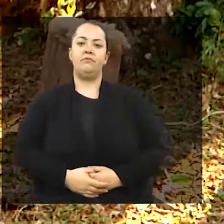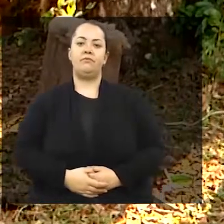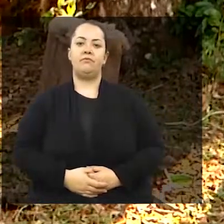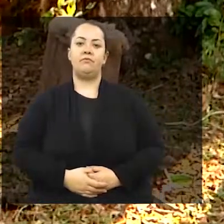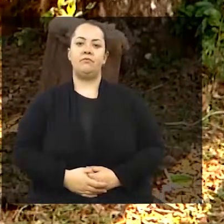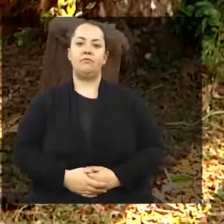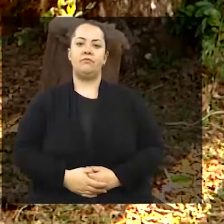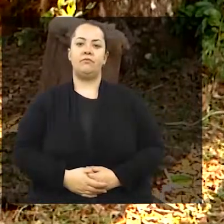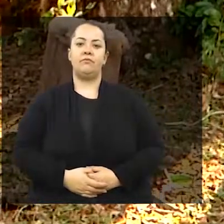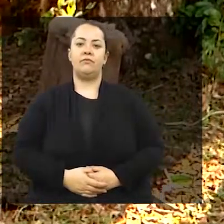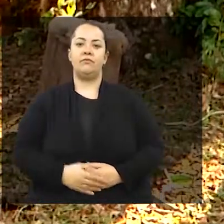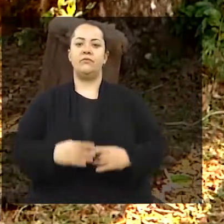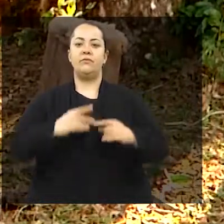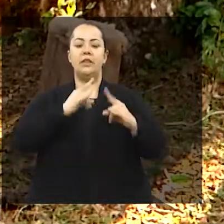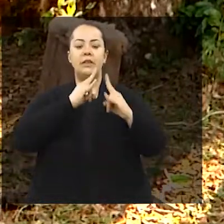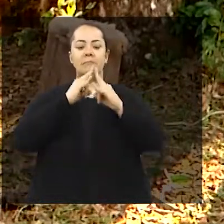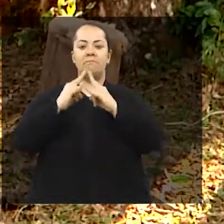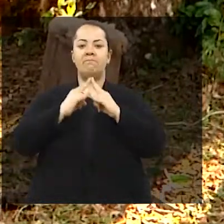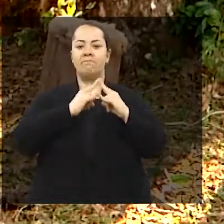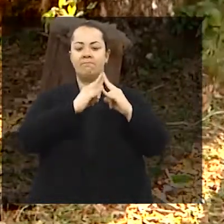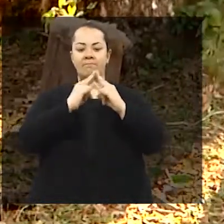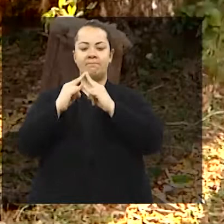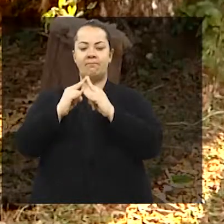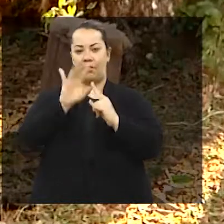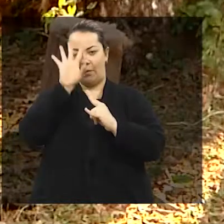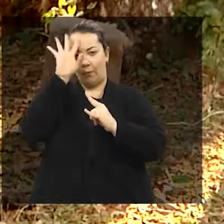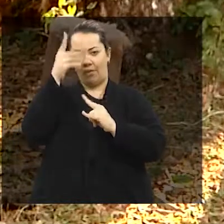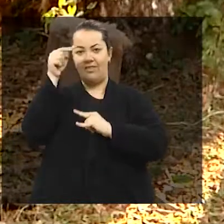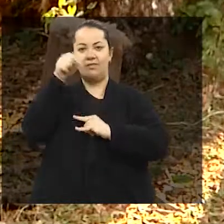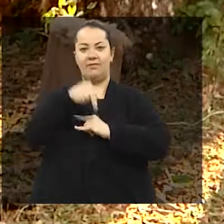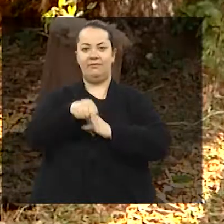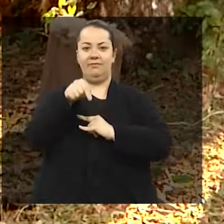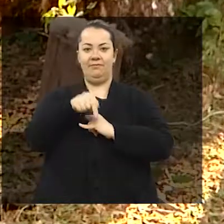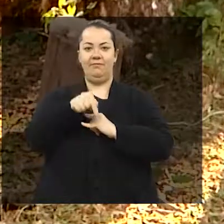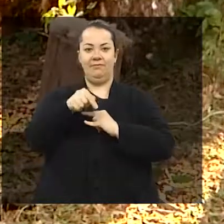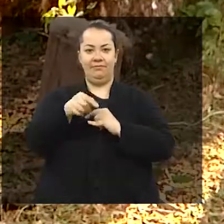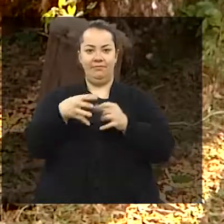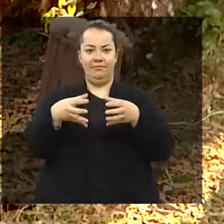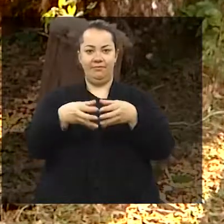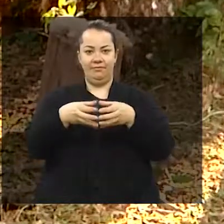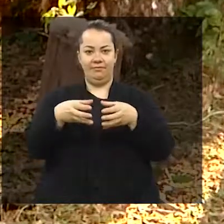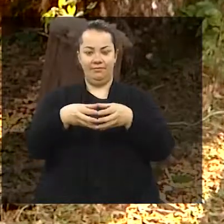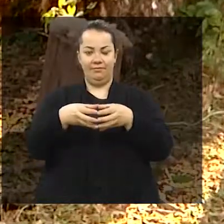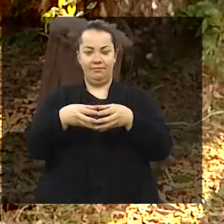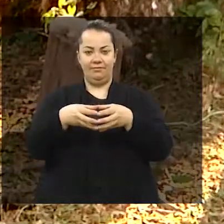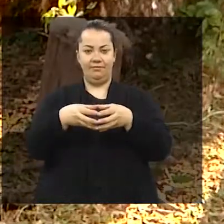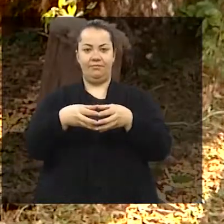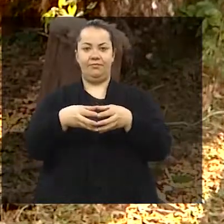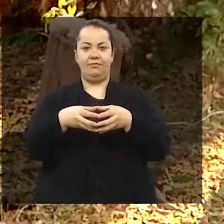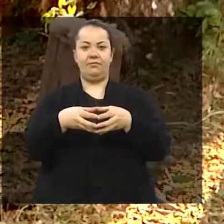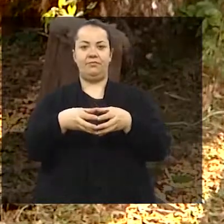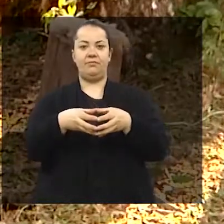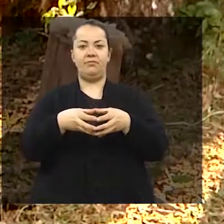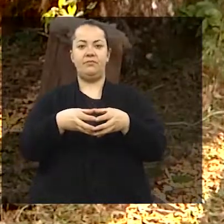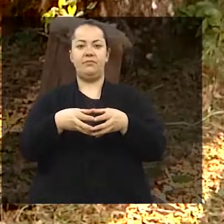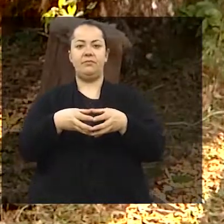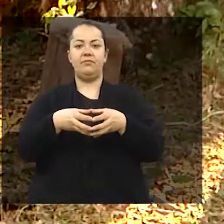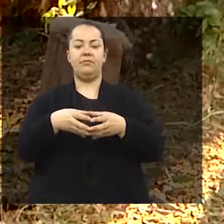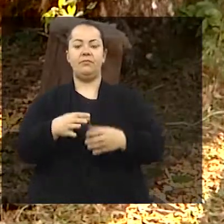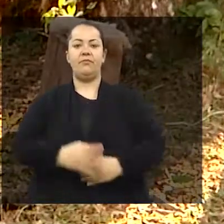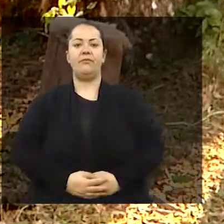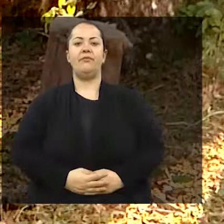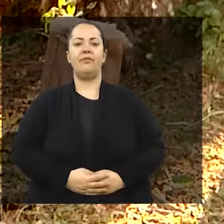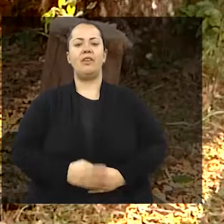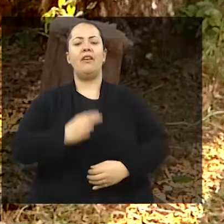e faziam shows então era legal sabe bem legal acampamento mesmo com galpões com toda essa estrutura o primeiro ano que